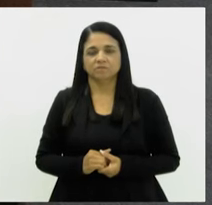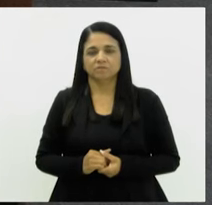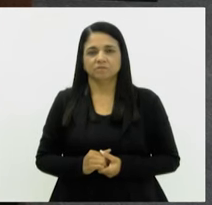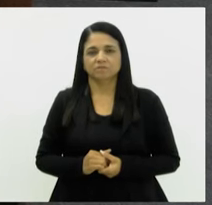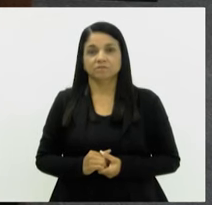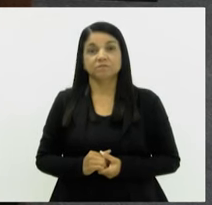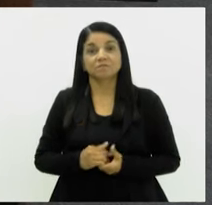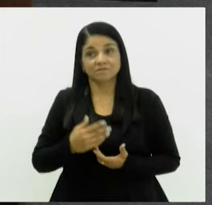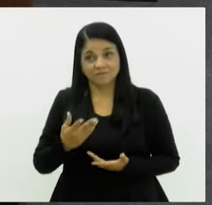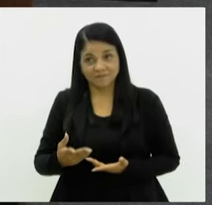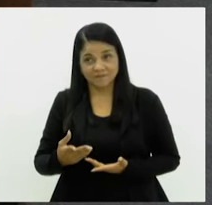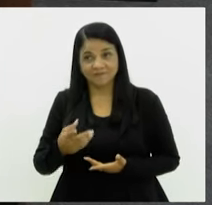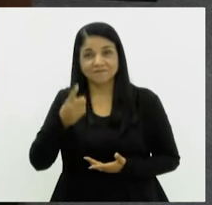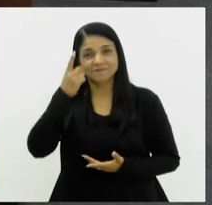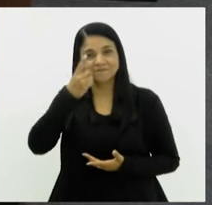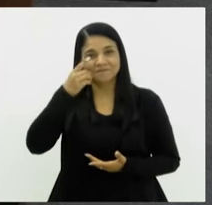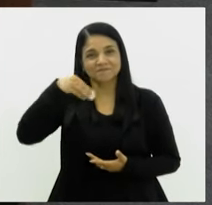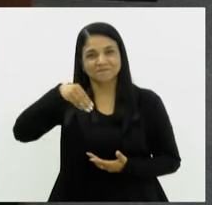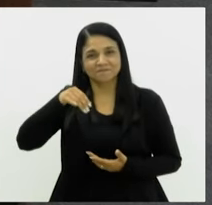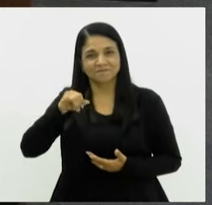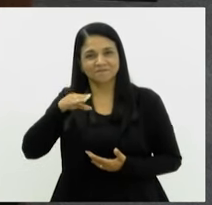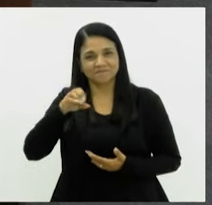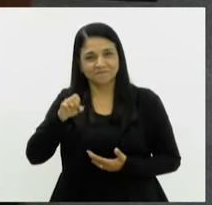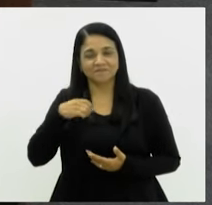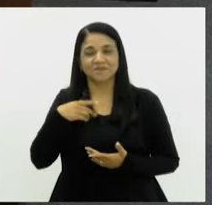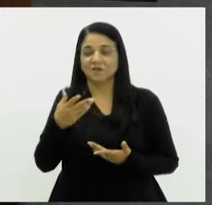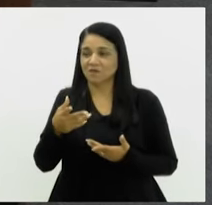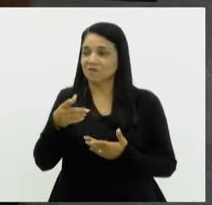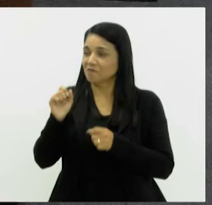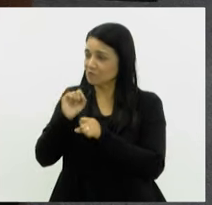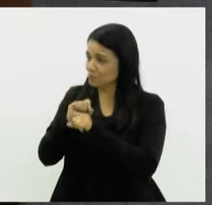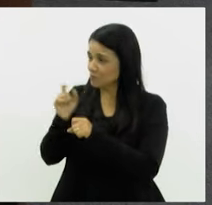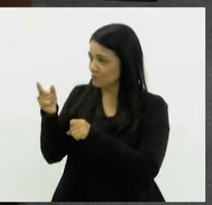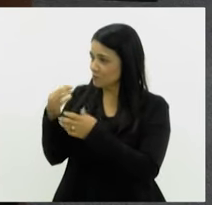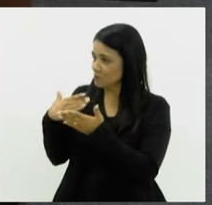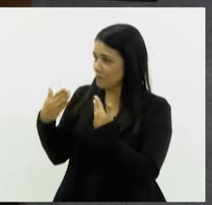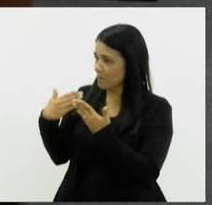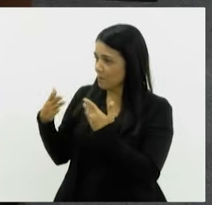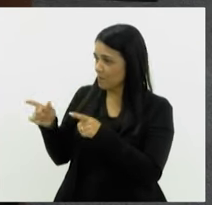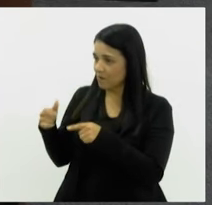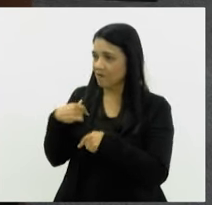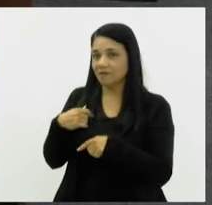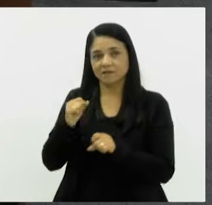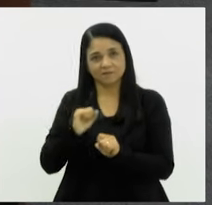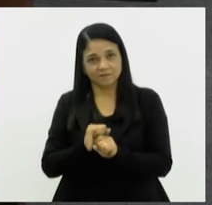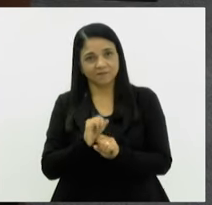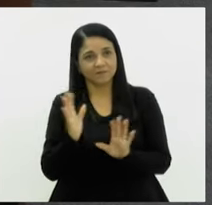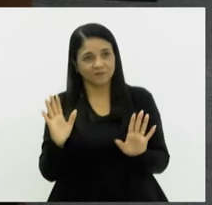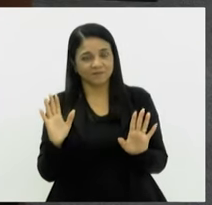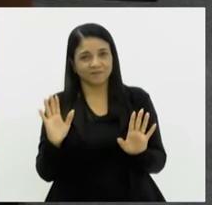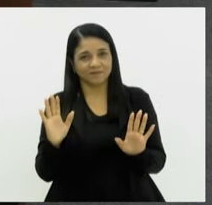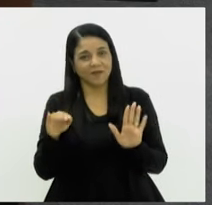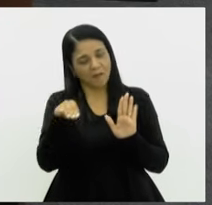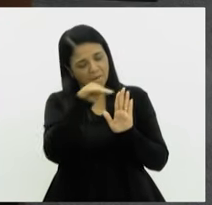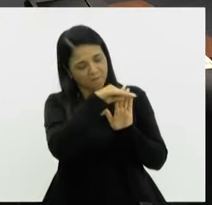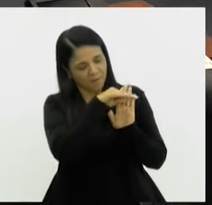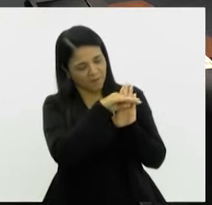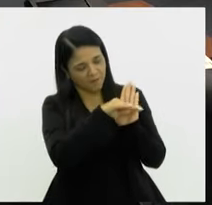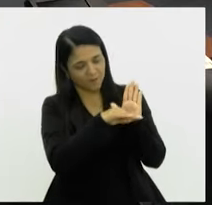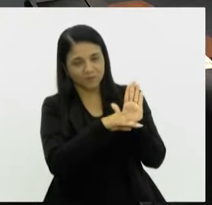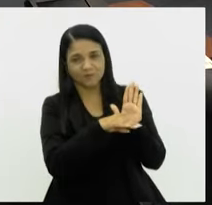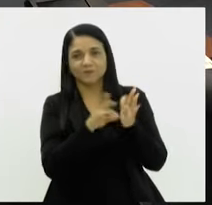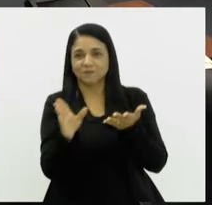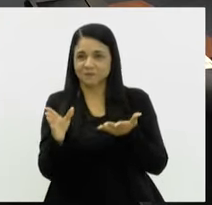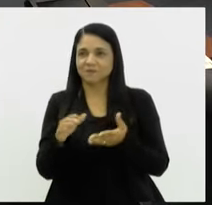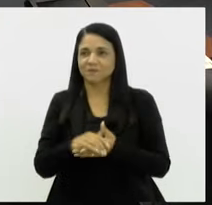Pois não, deputado Carlos Mink. Não, é que eu estava deixando vocês conversarem, seguramente é um assunto relevante. É sobre a pauta, na verdade, ela está perguntando